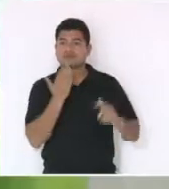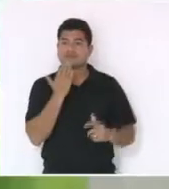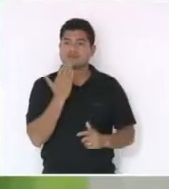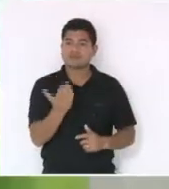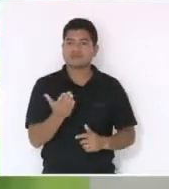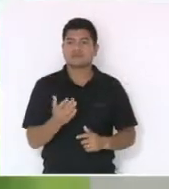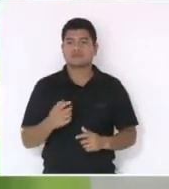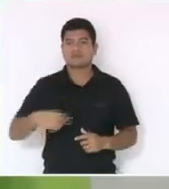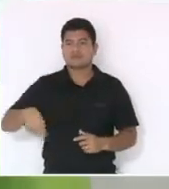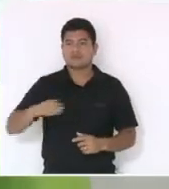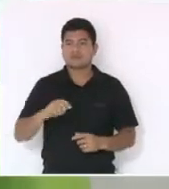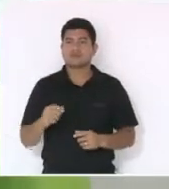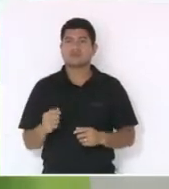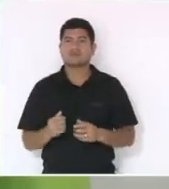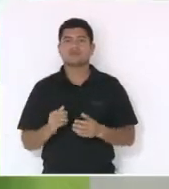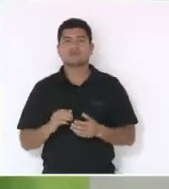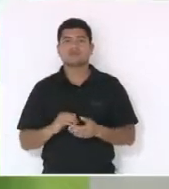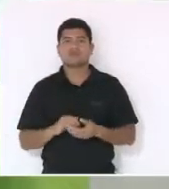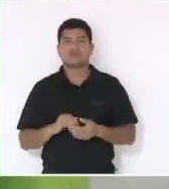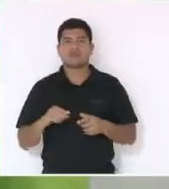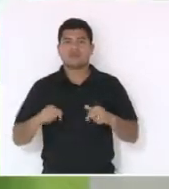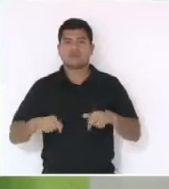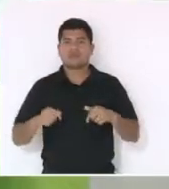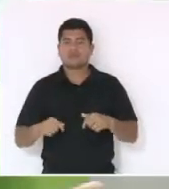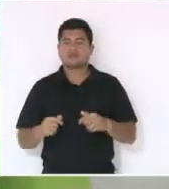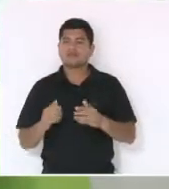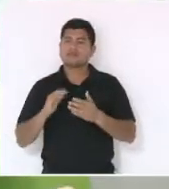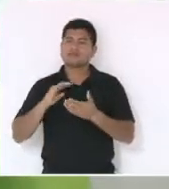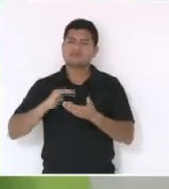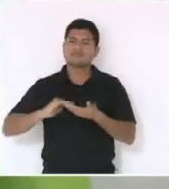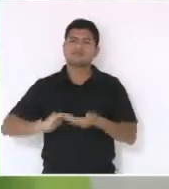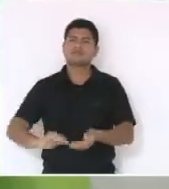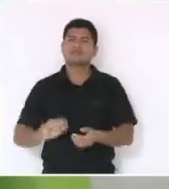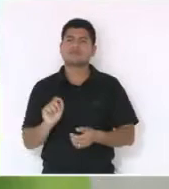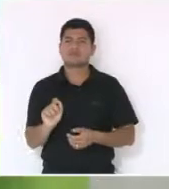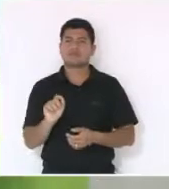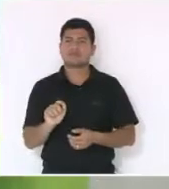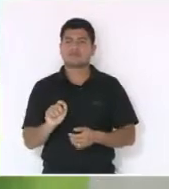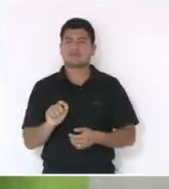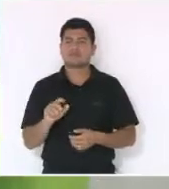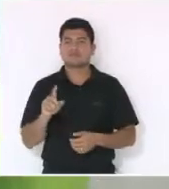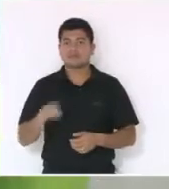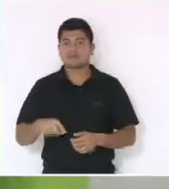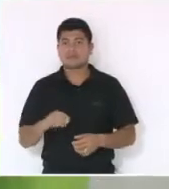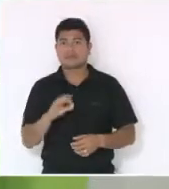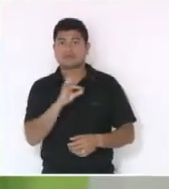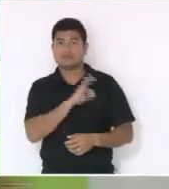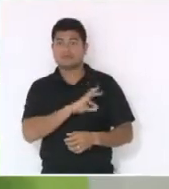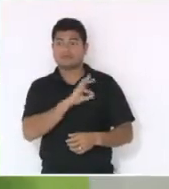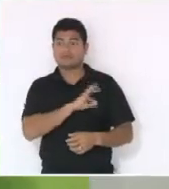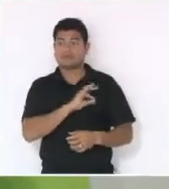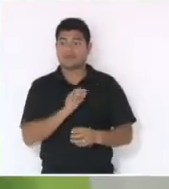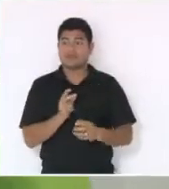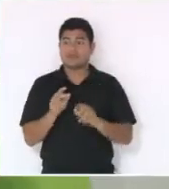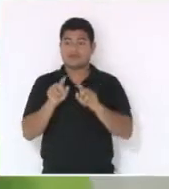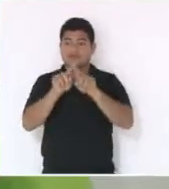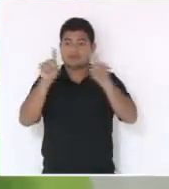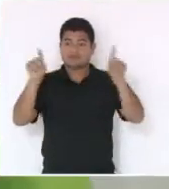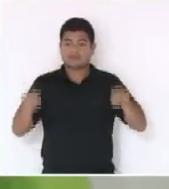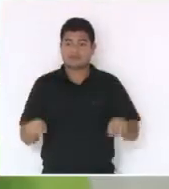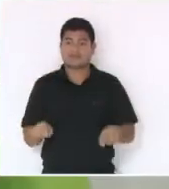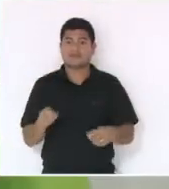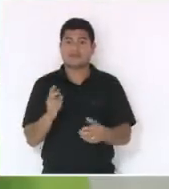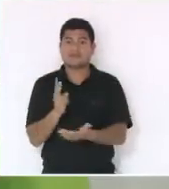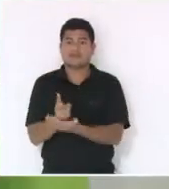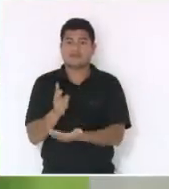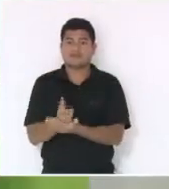recebemos constantemente é a questão do efetivo. Todos os municípios, as pessoas